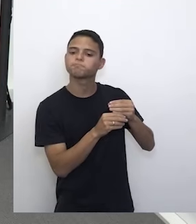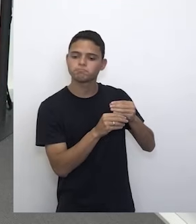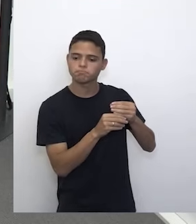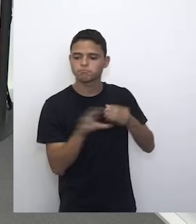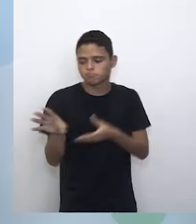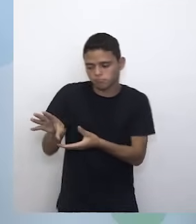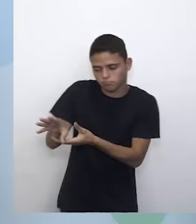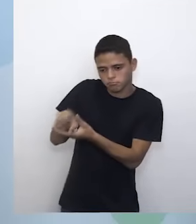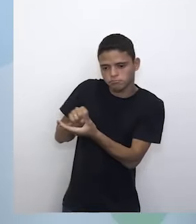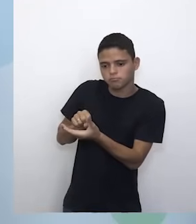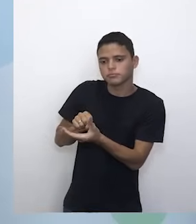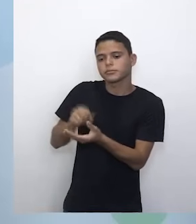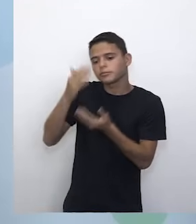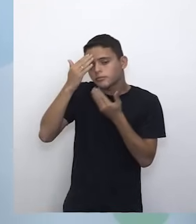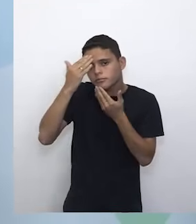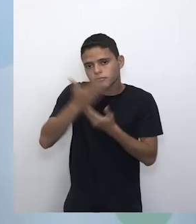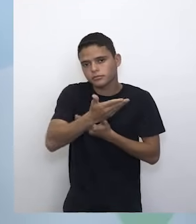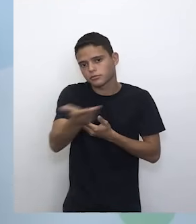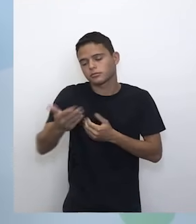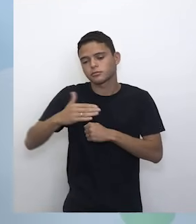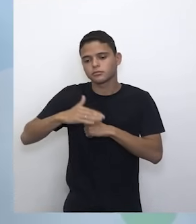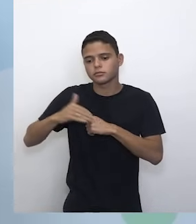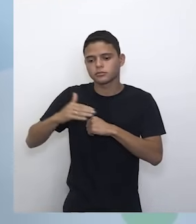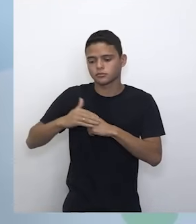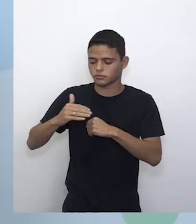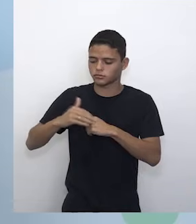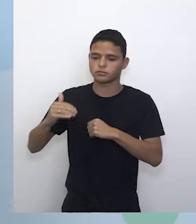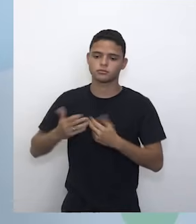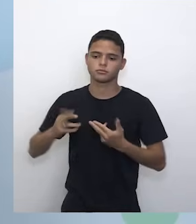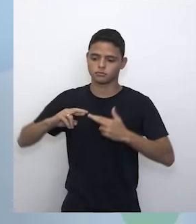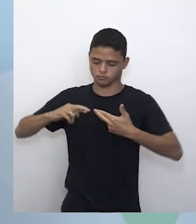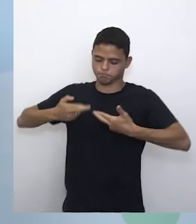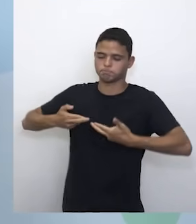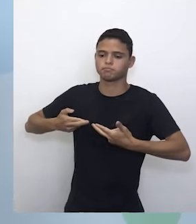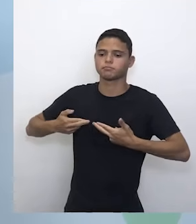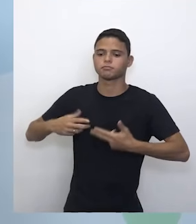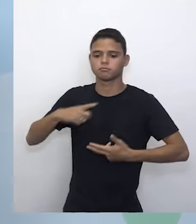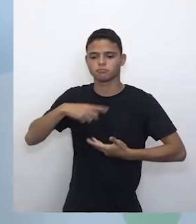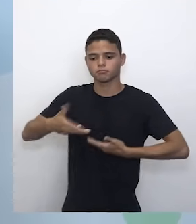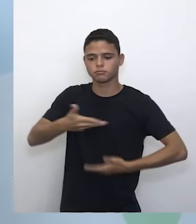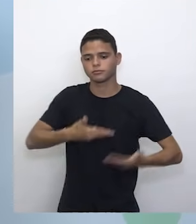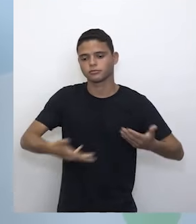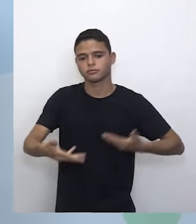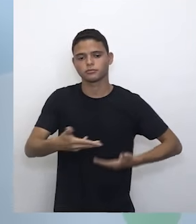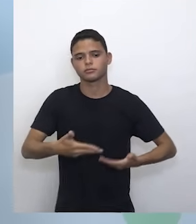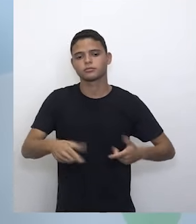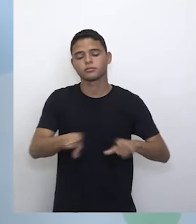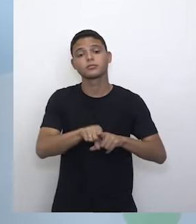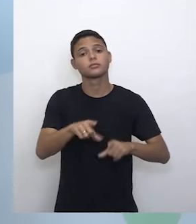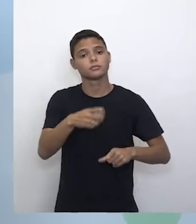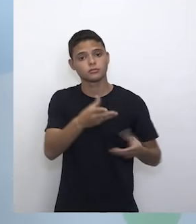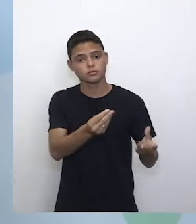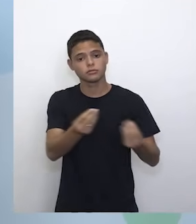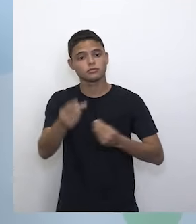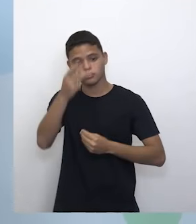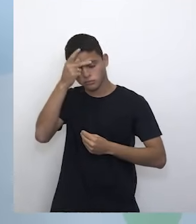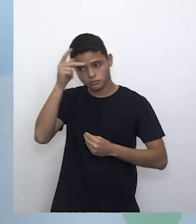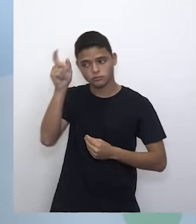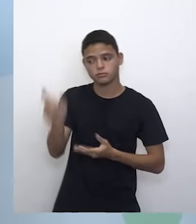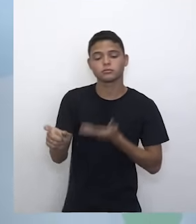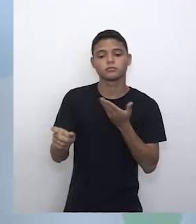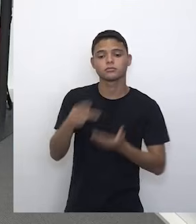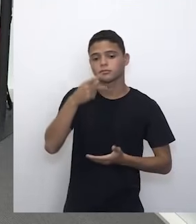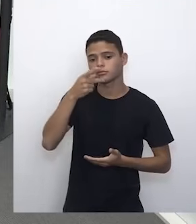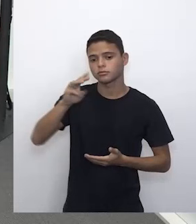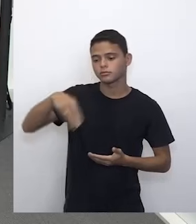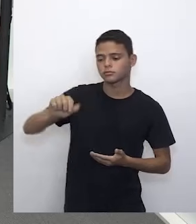sempre contribui. É agradecer demais aí o carinho que a rede tem, que é recíproco por a gente, inclusive tem gente até falando assim, o Magno voltou e tal, o